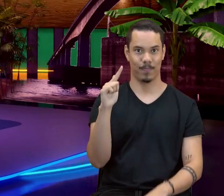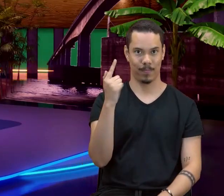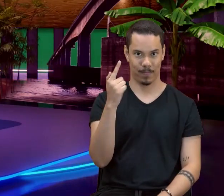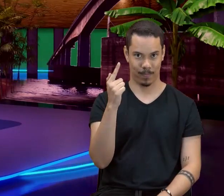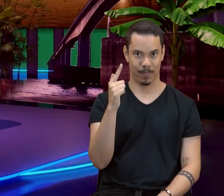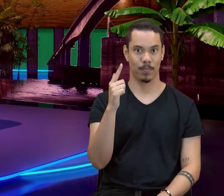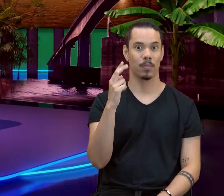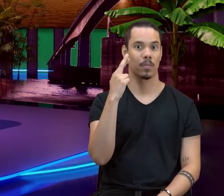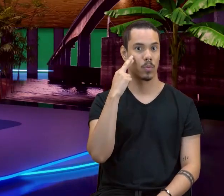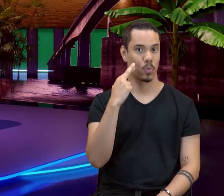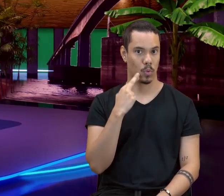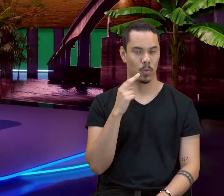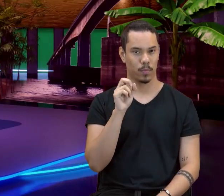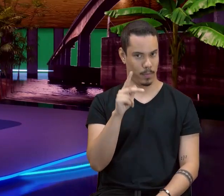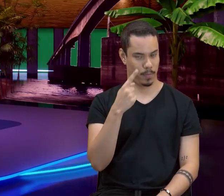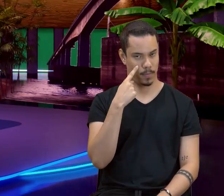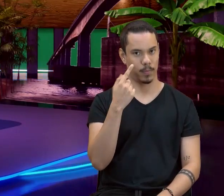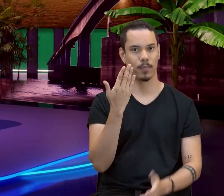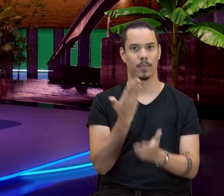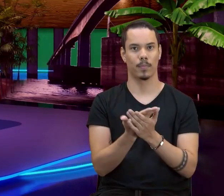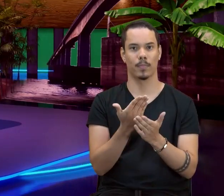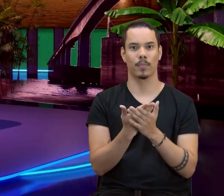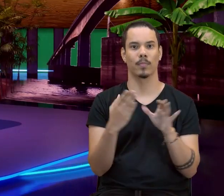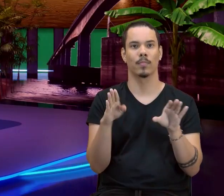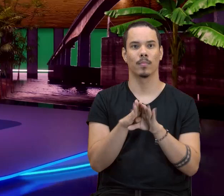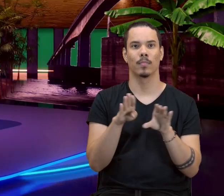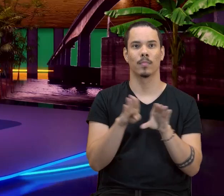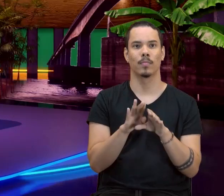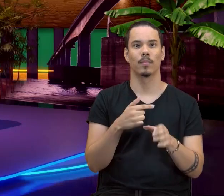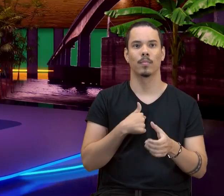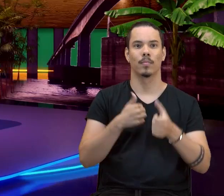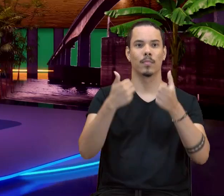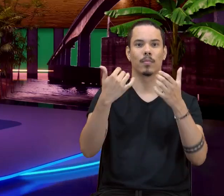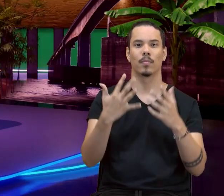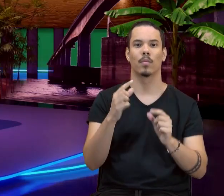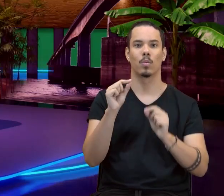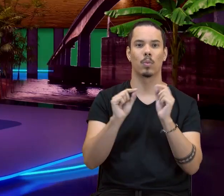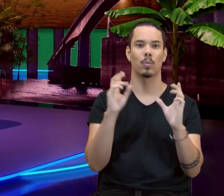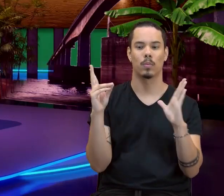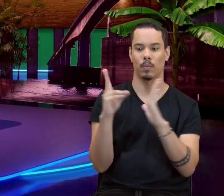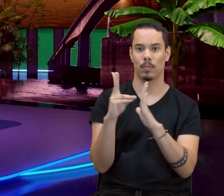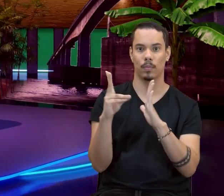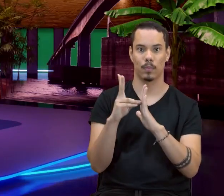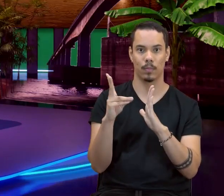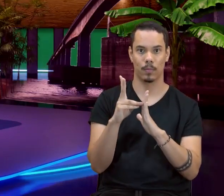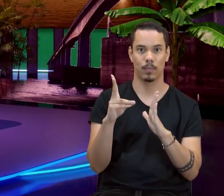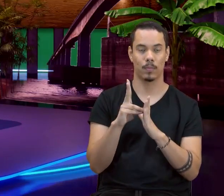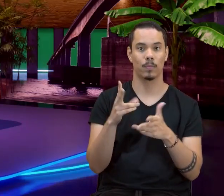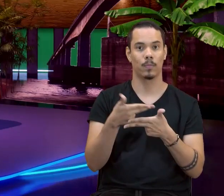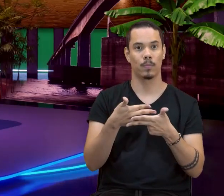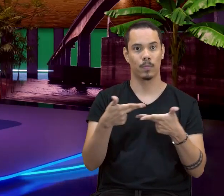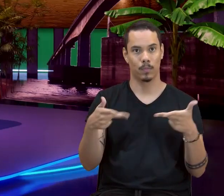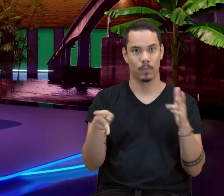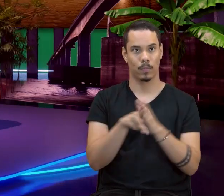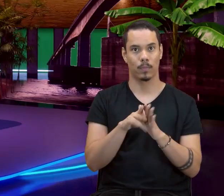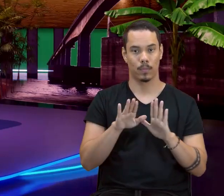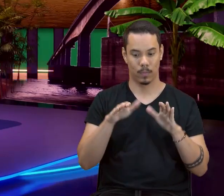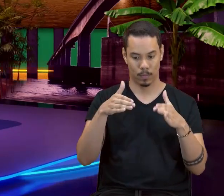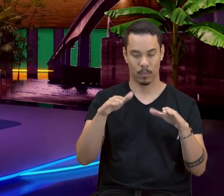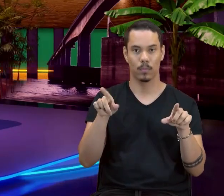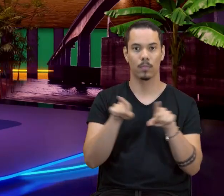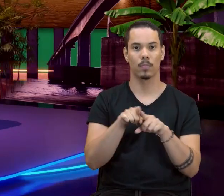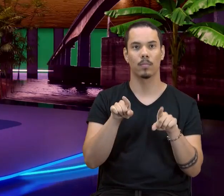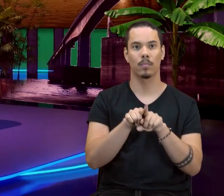Beleza? Vamos Nessa lá. aula também veremos sobre a questão indígena, né? Alguma coisa sobre questão indígena e também